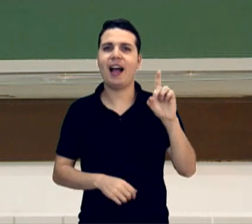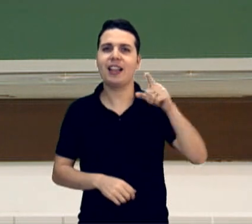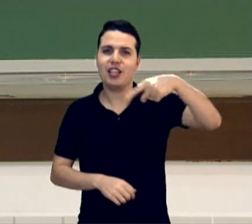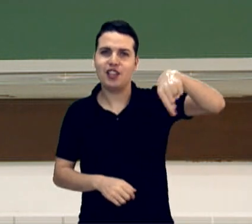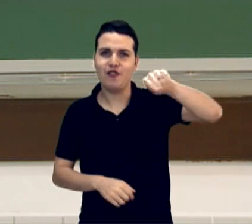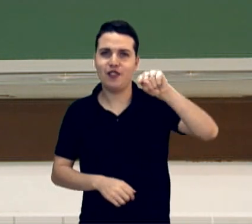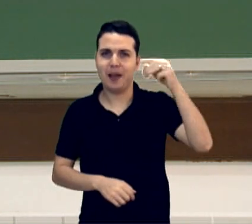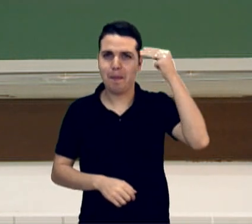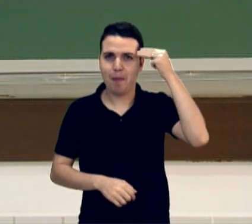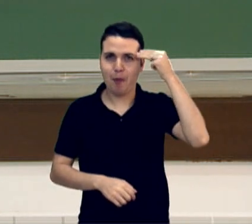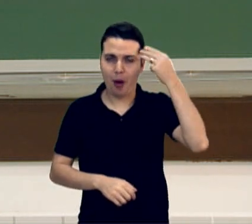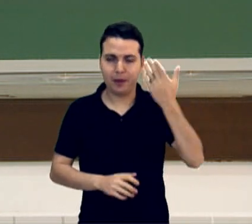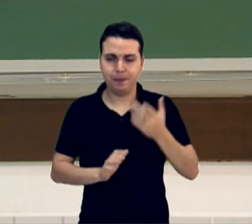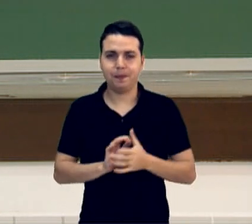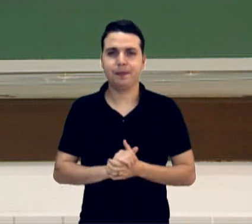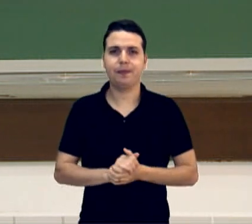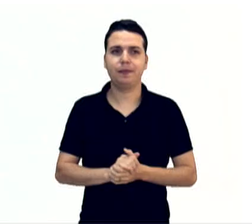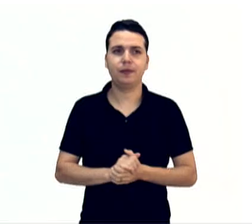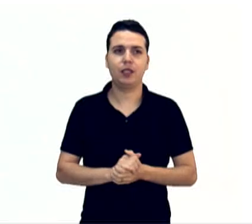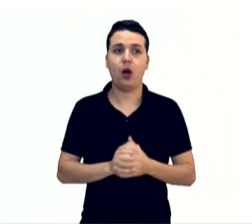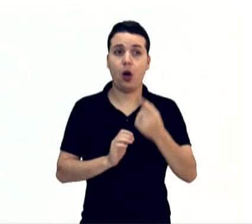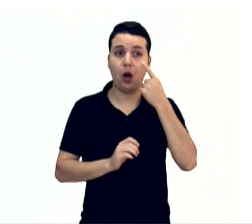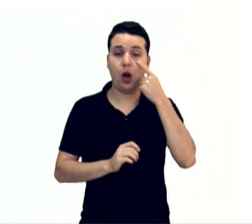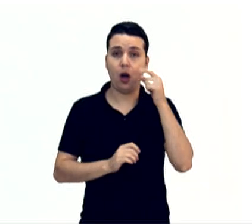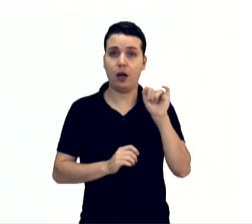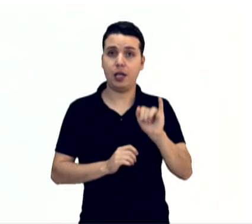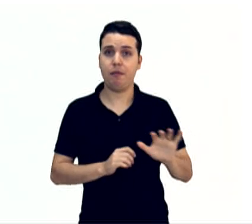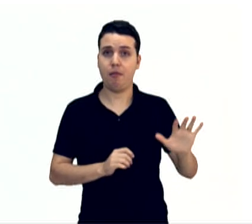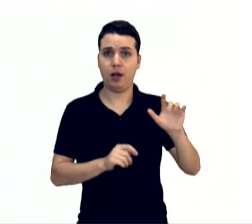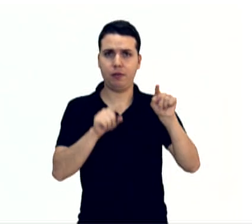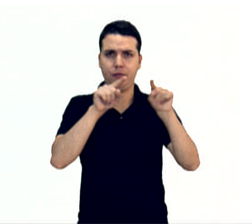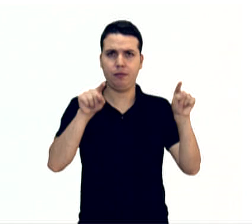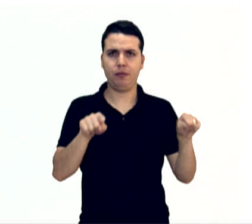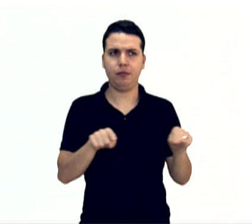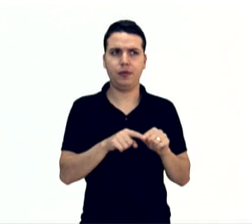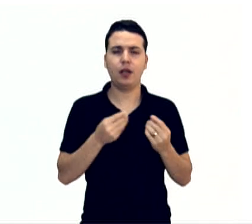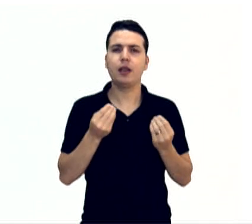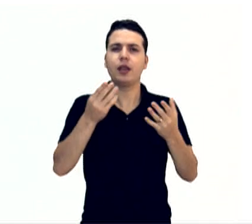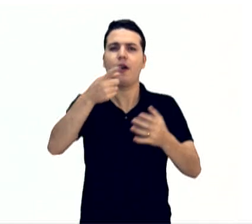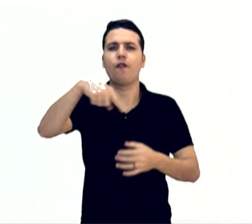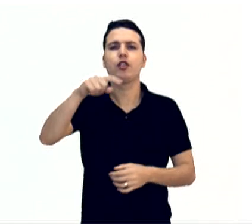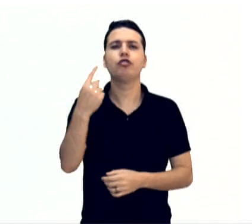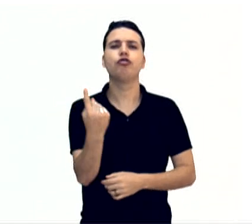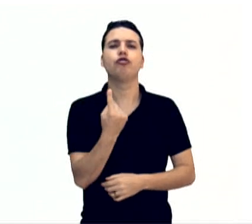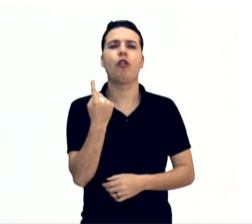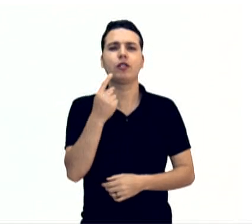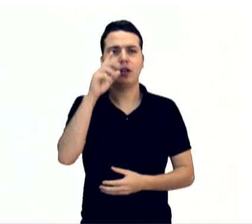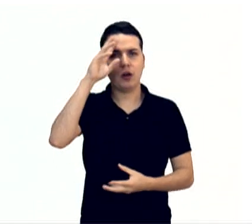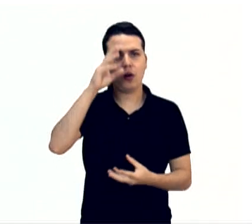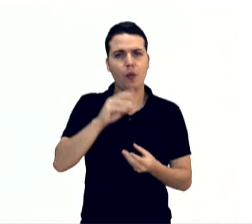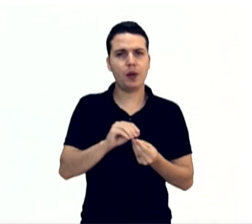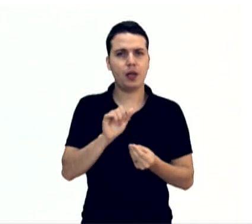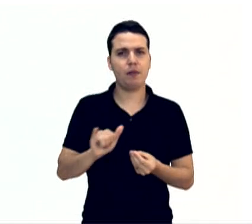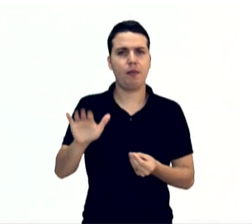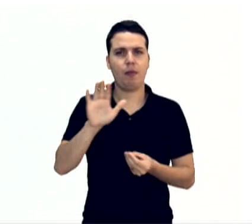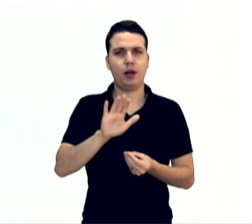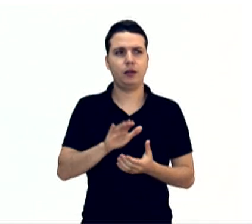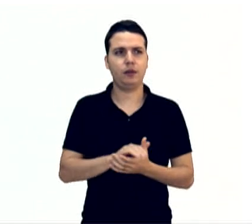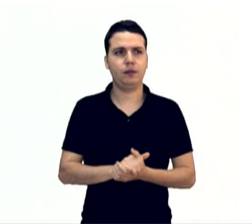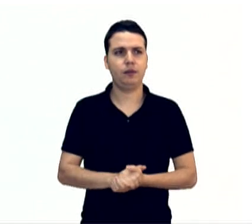vocês. Então vamos lá, interprete essa imagem. Vou deixar vocês interpretarem sozinhos.